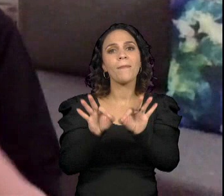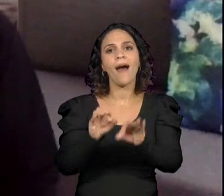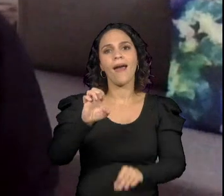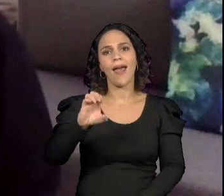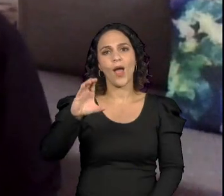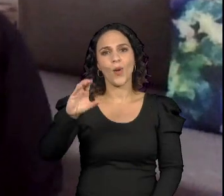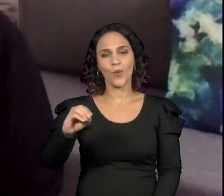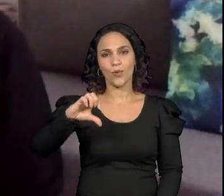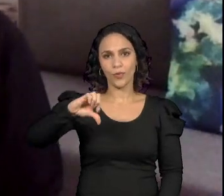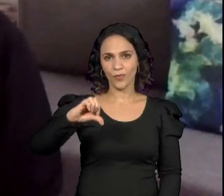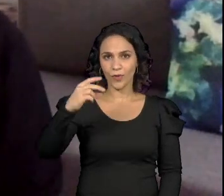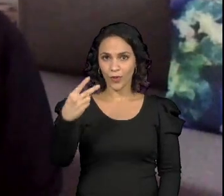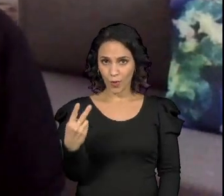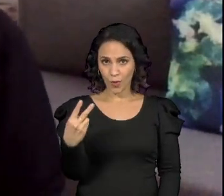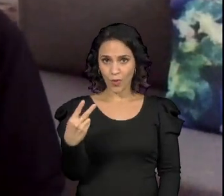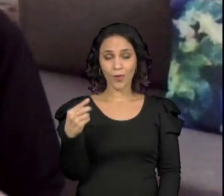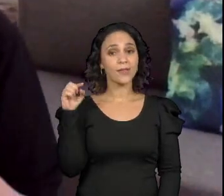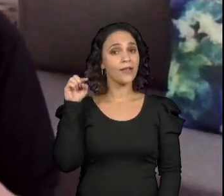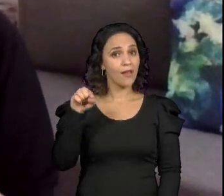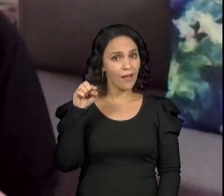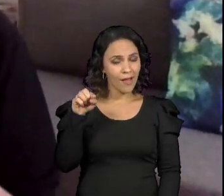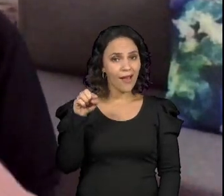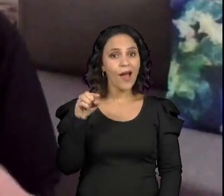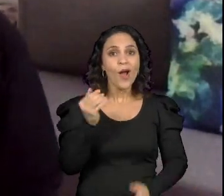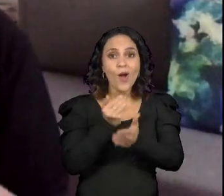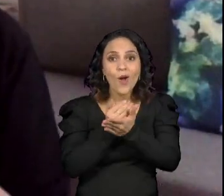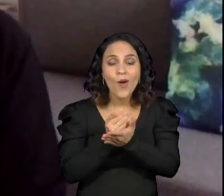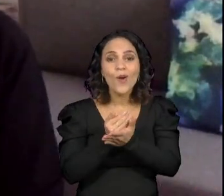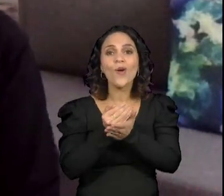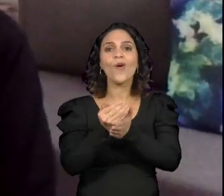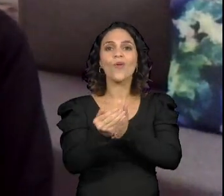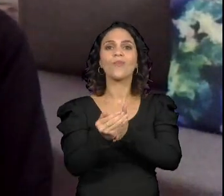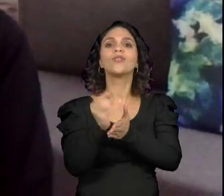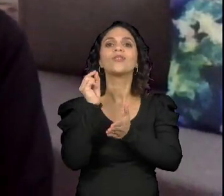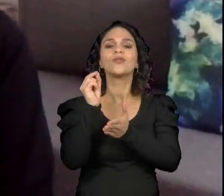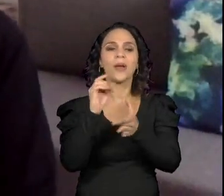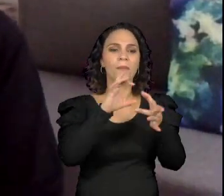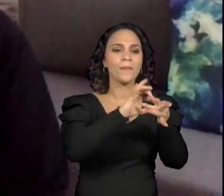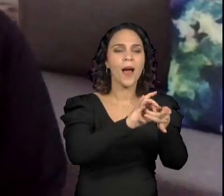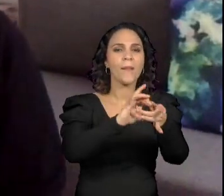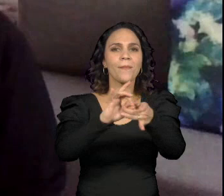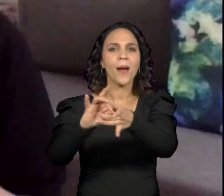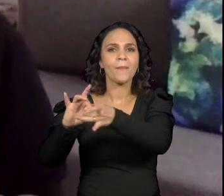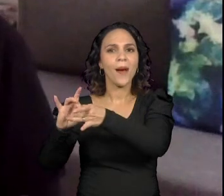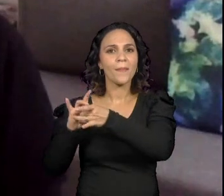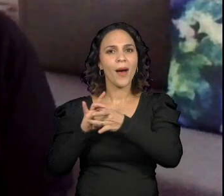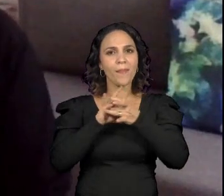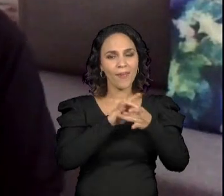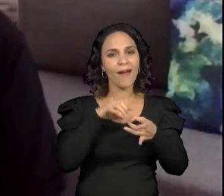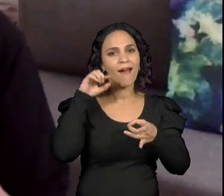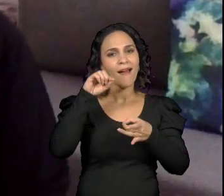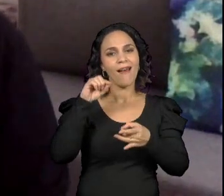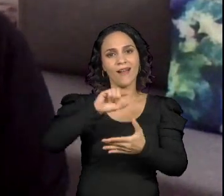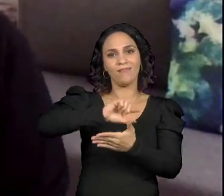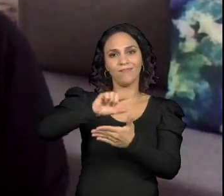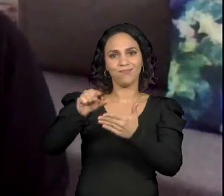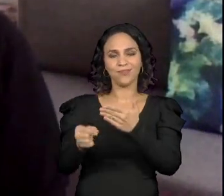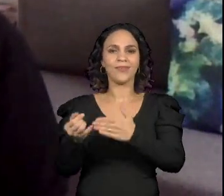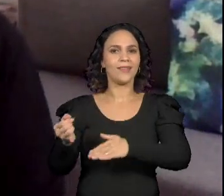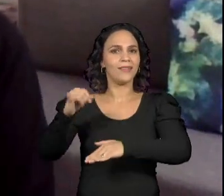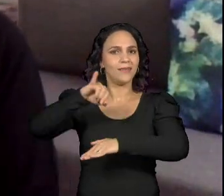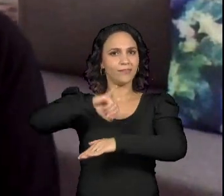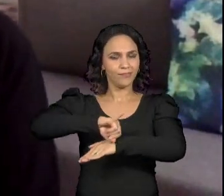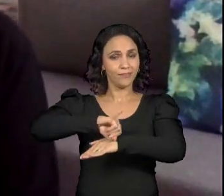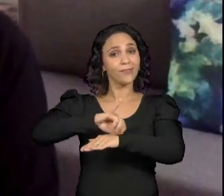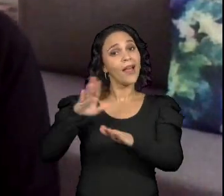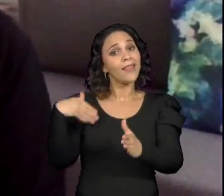E na ECO 92, nasceu a rede de ONGs da Mata Atlântica, da qual a gente foi a ONG sede, nós fazemos